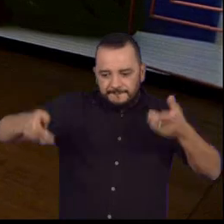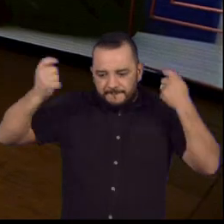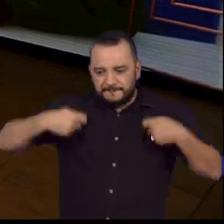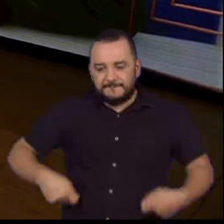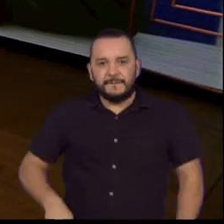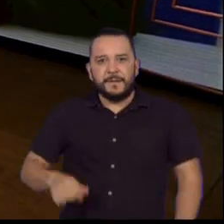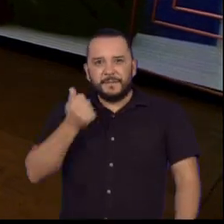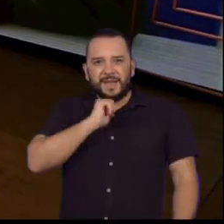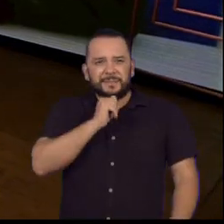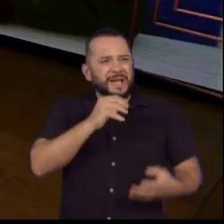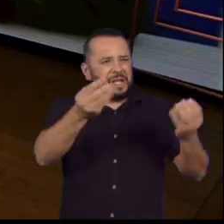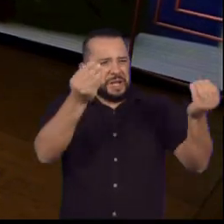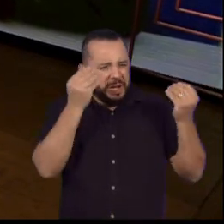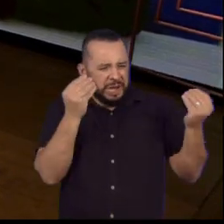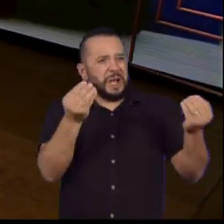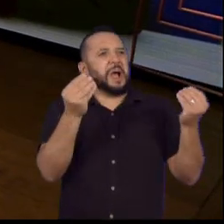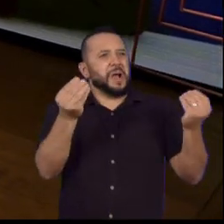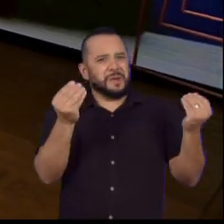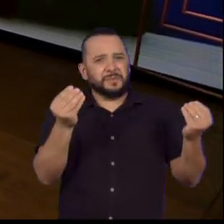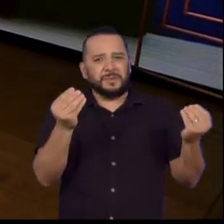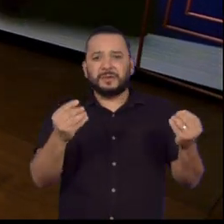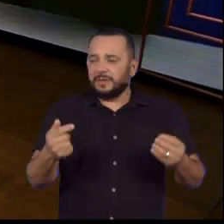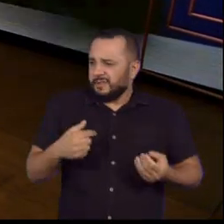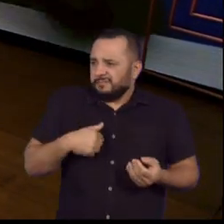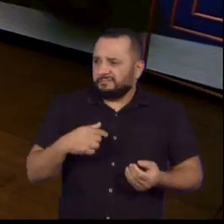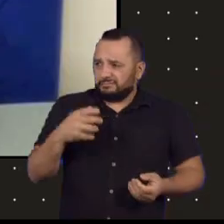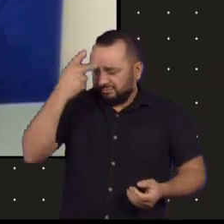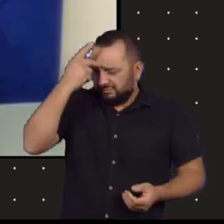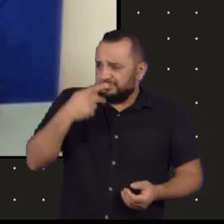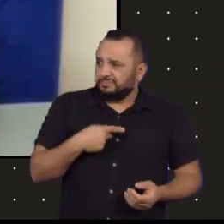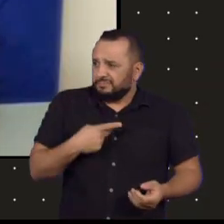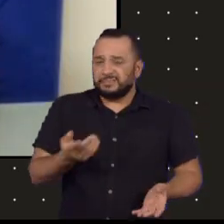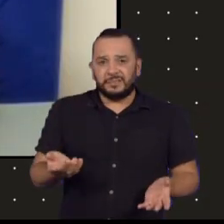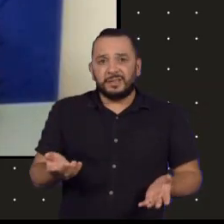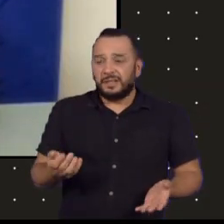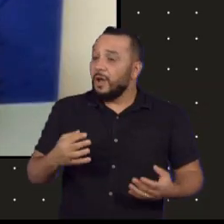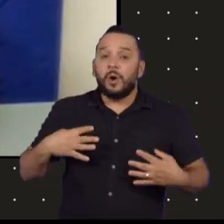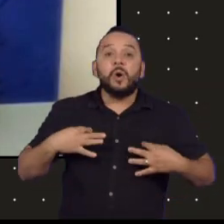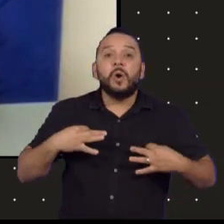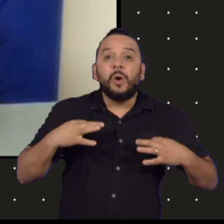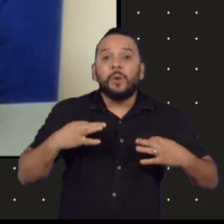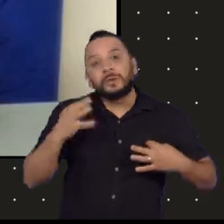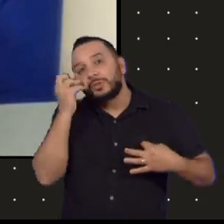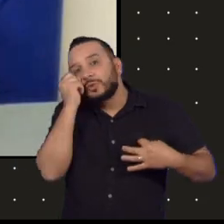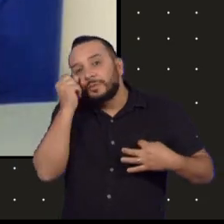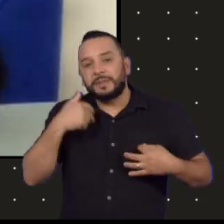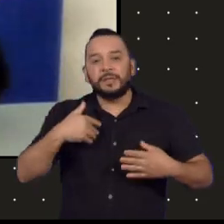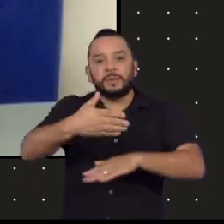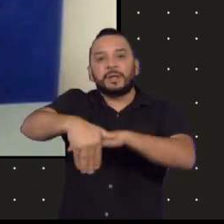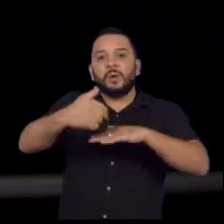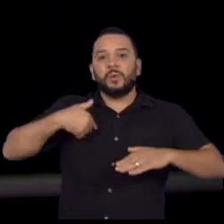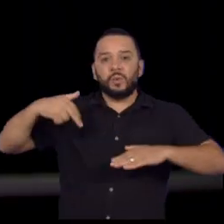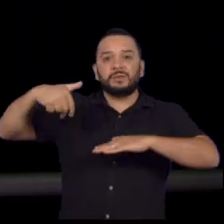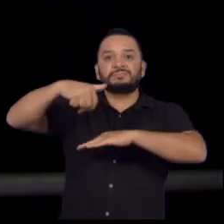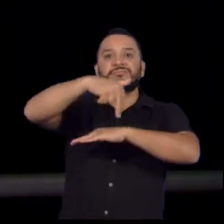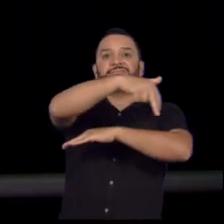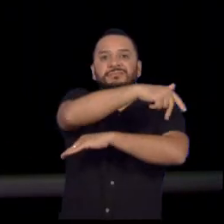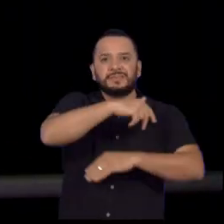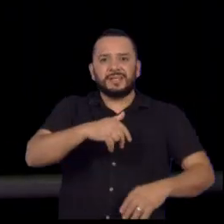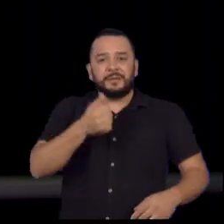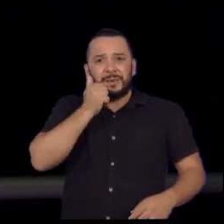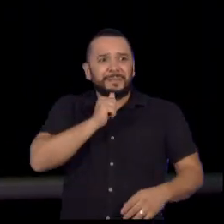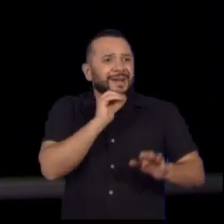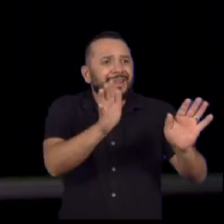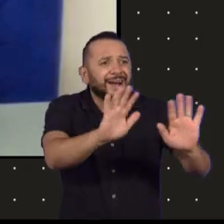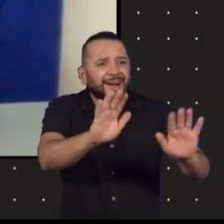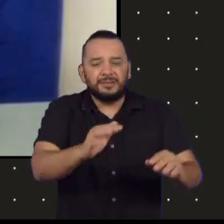delírio, à loucura, do tipo, saía de pijama, inventava coisas, sabe? Fazia roupa, costurava, eu não sei